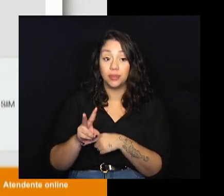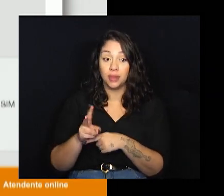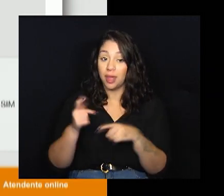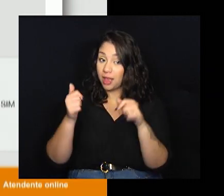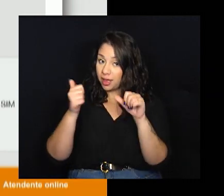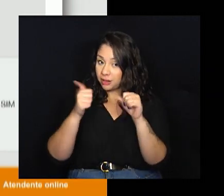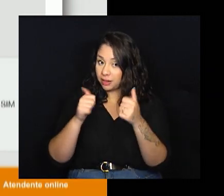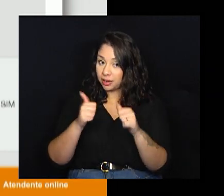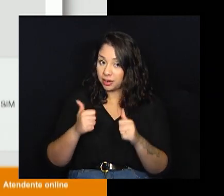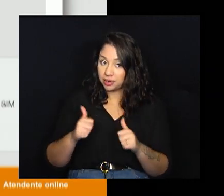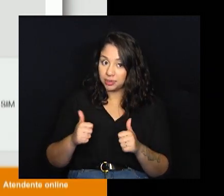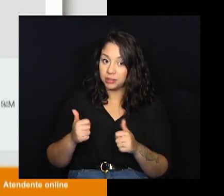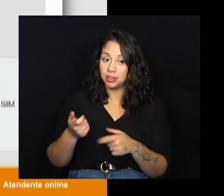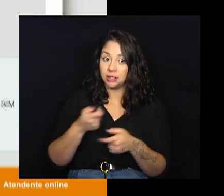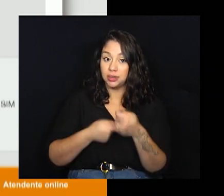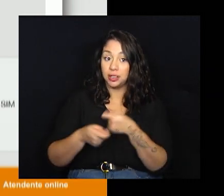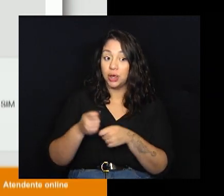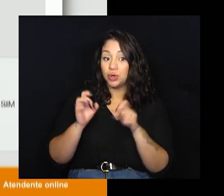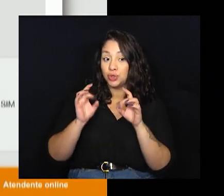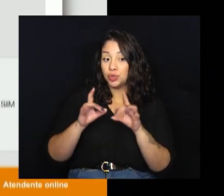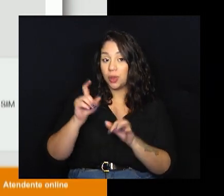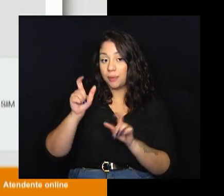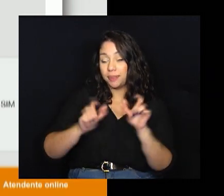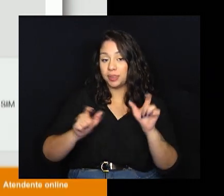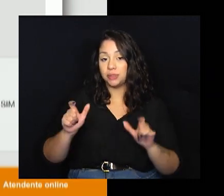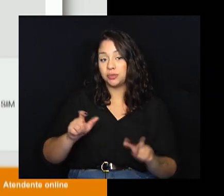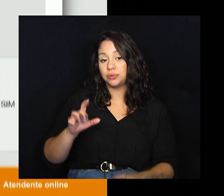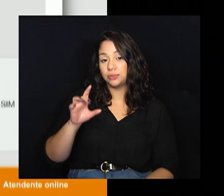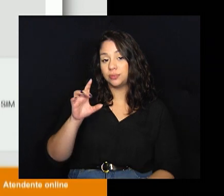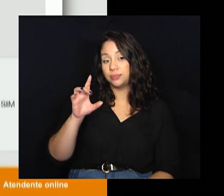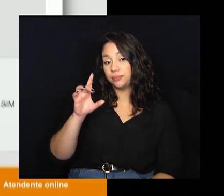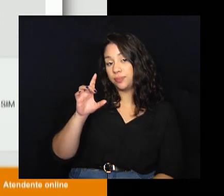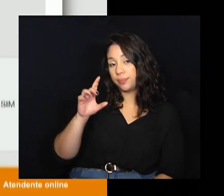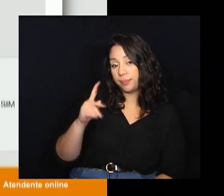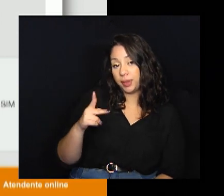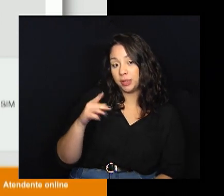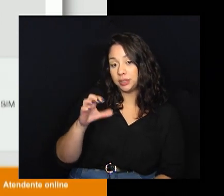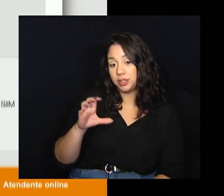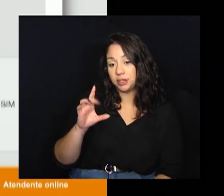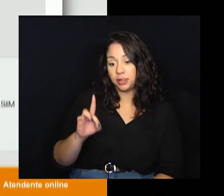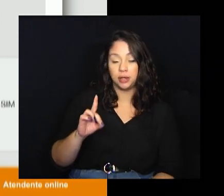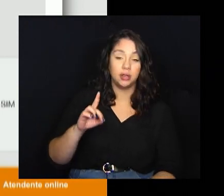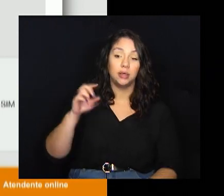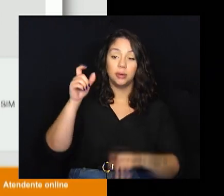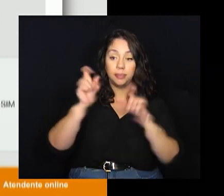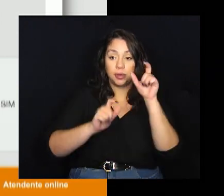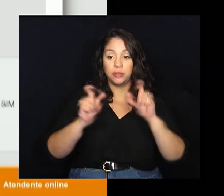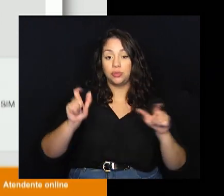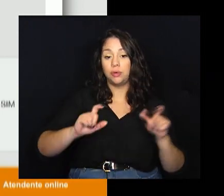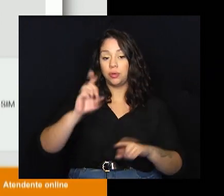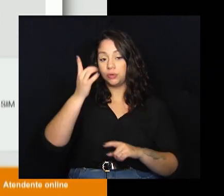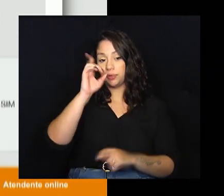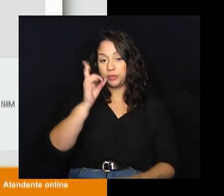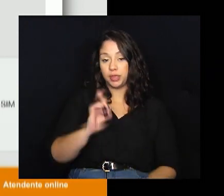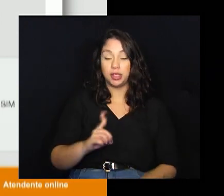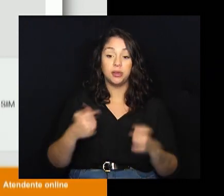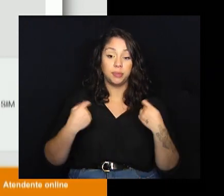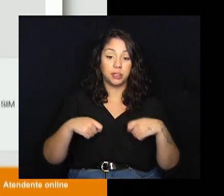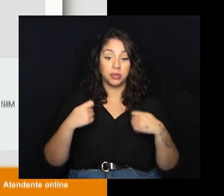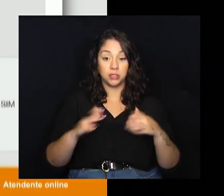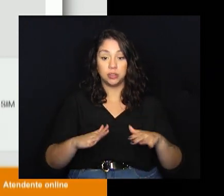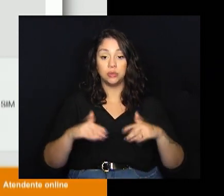é exclusiva para pessoa com deficiência precisa ter um ensino superior completo